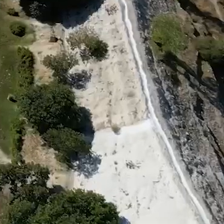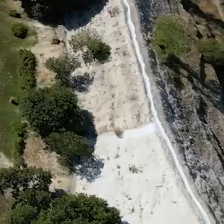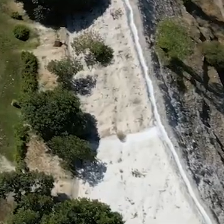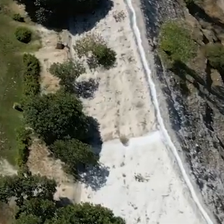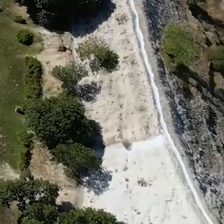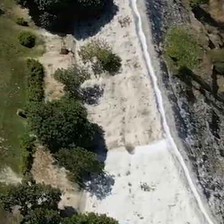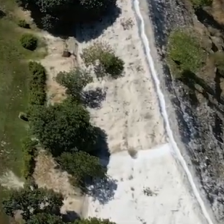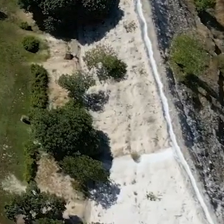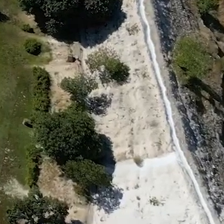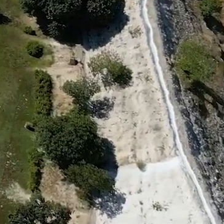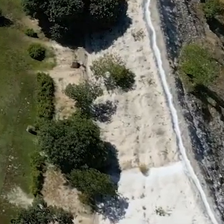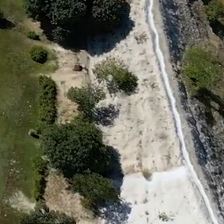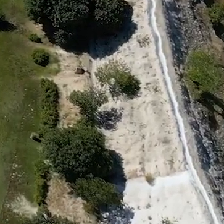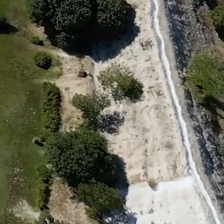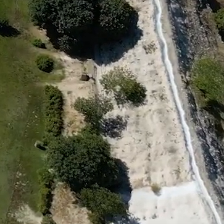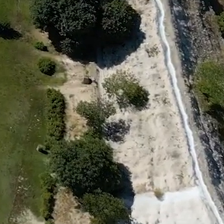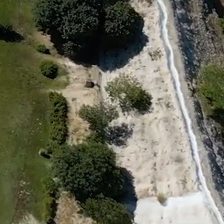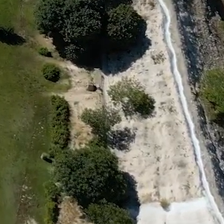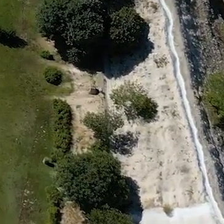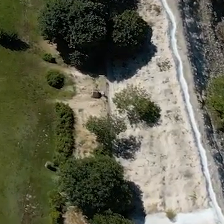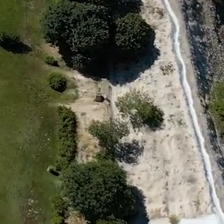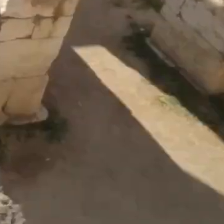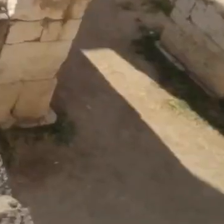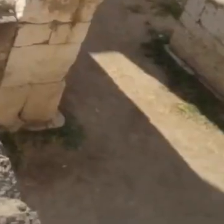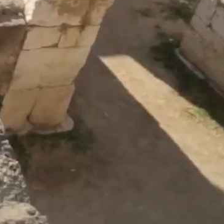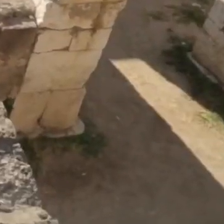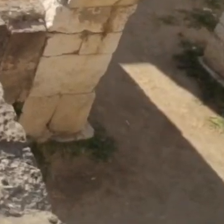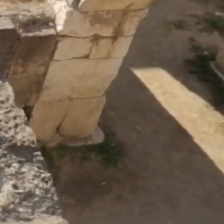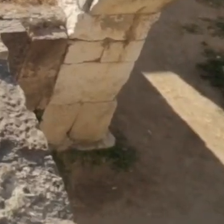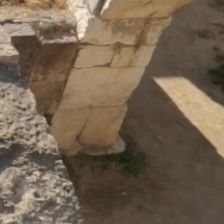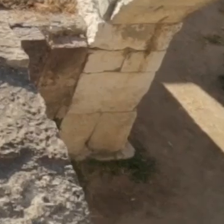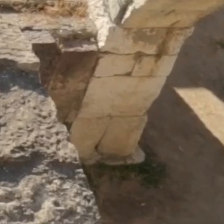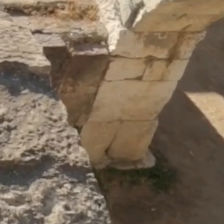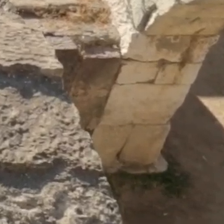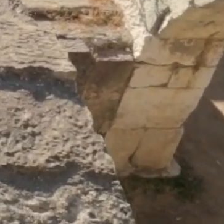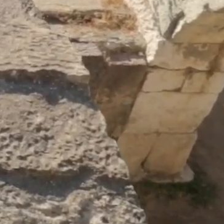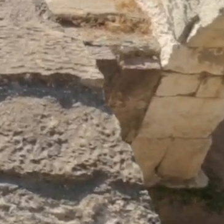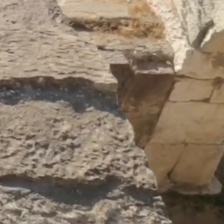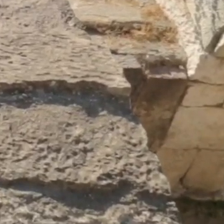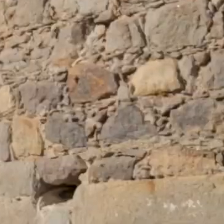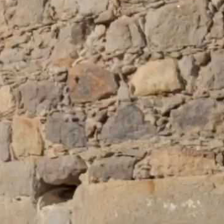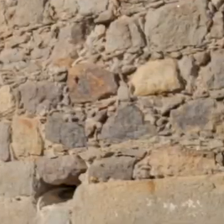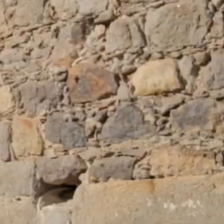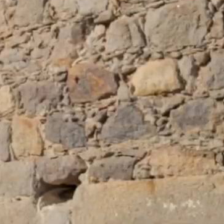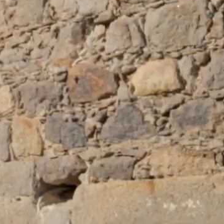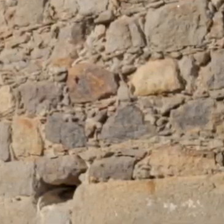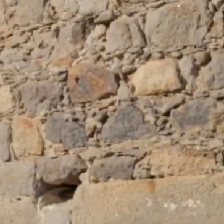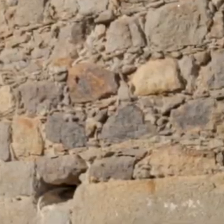Disponível no canal do YouTube oficial da Igreja Cristã Maranata.